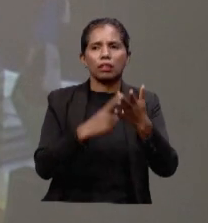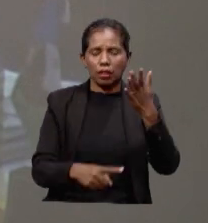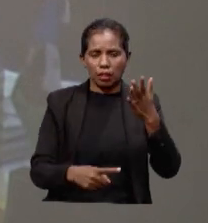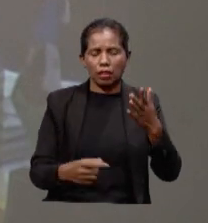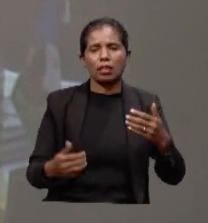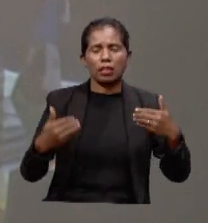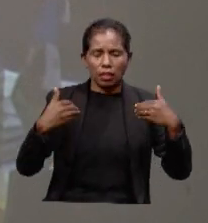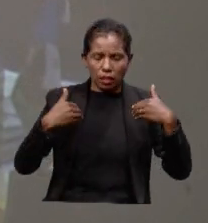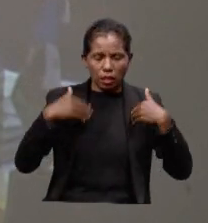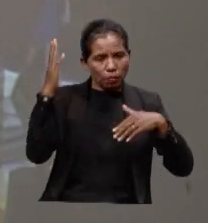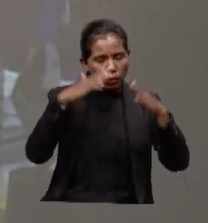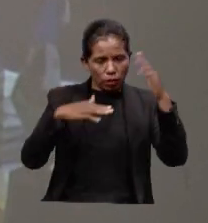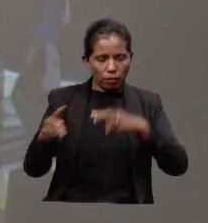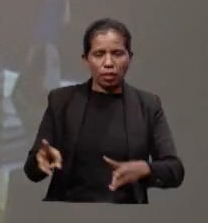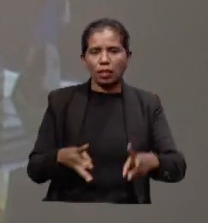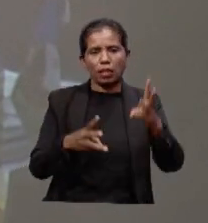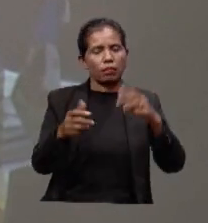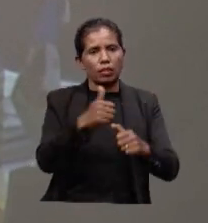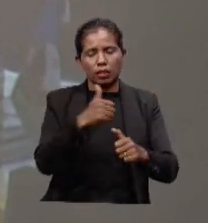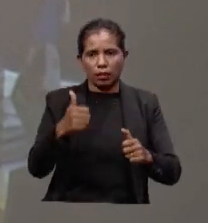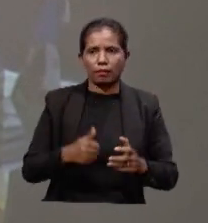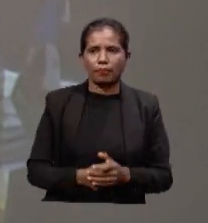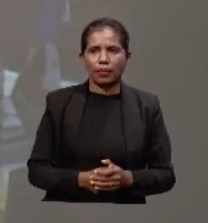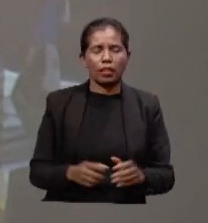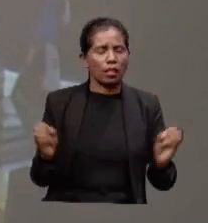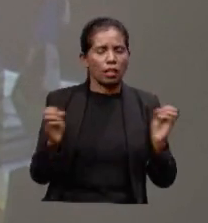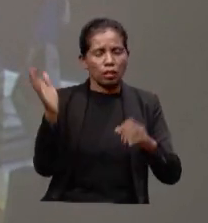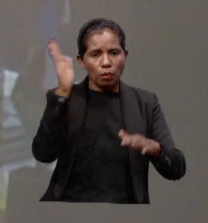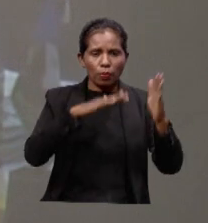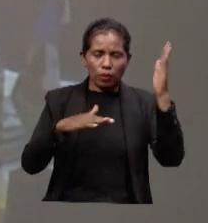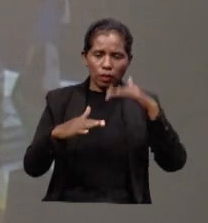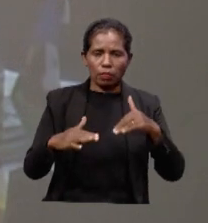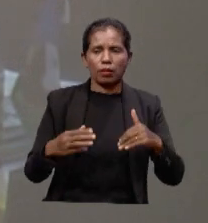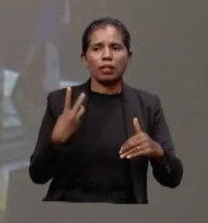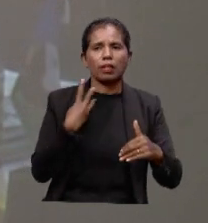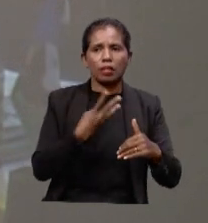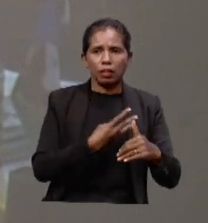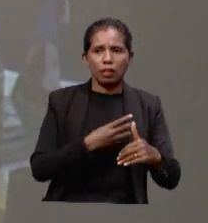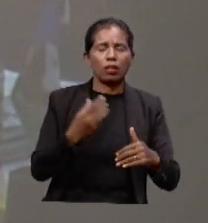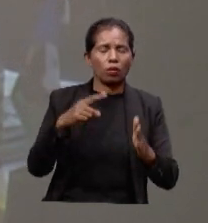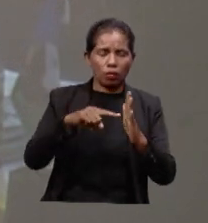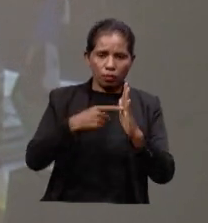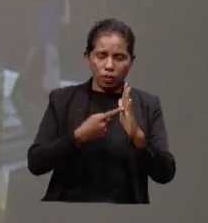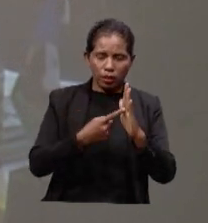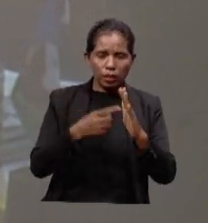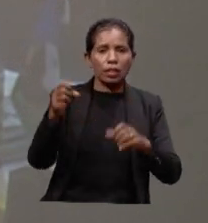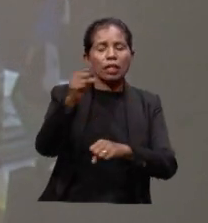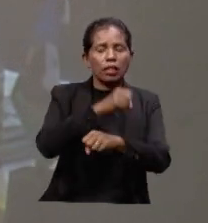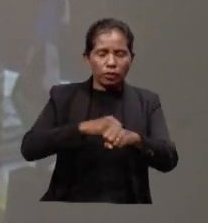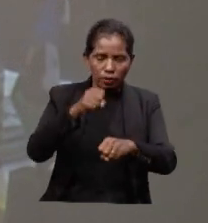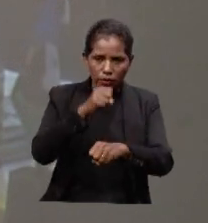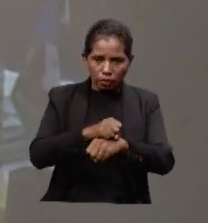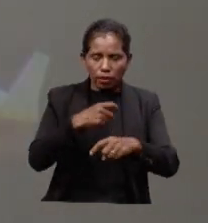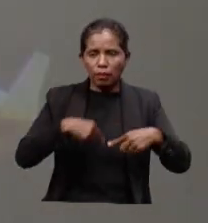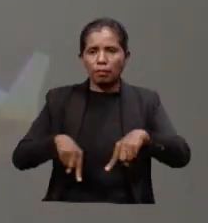delay problema ia dala né bot selo kida idane la os problema problema né maka ida berbera hahu kada si Singapura né ba